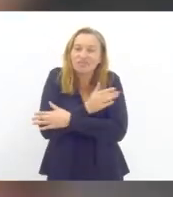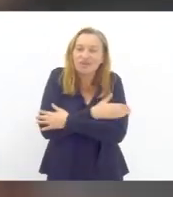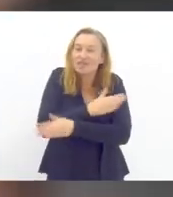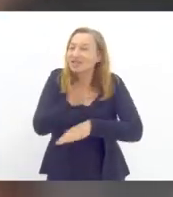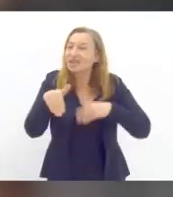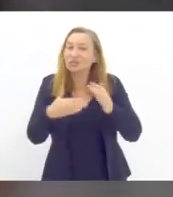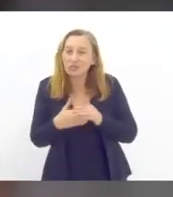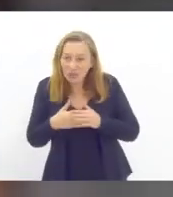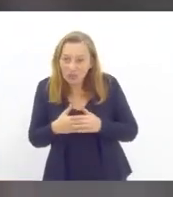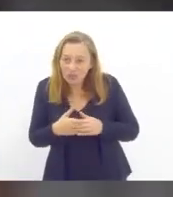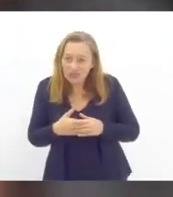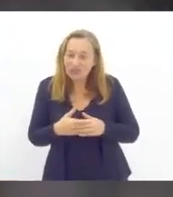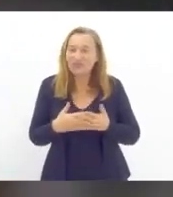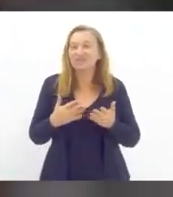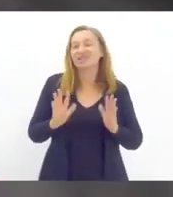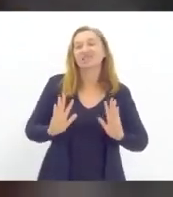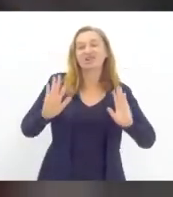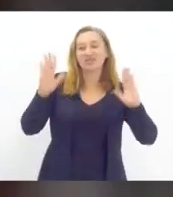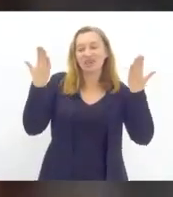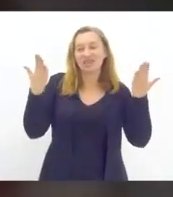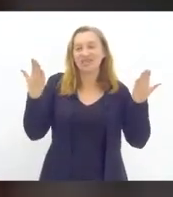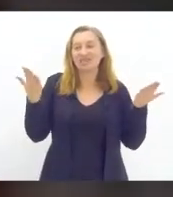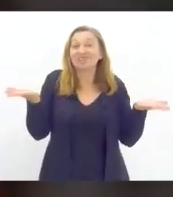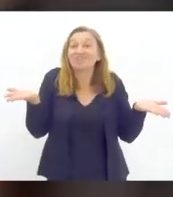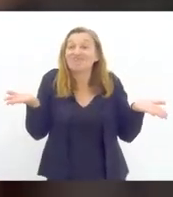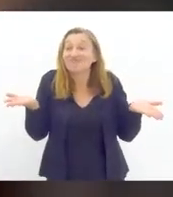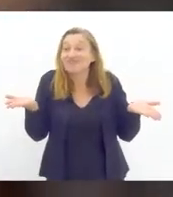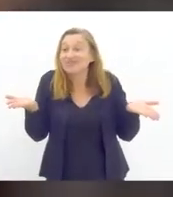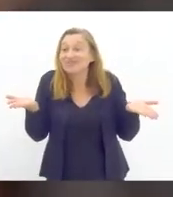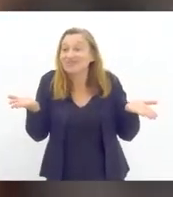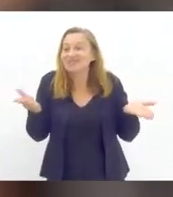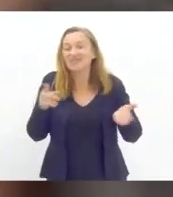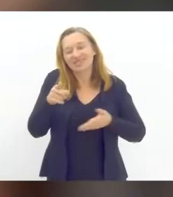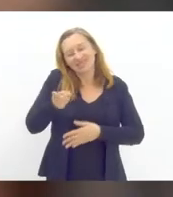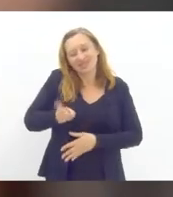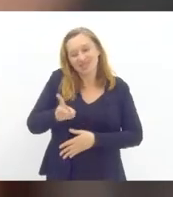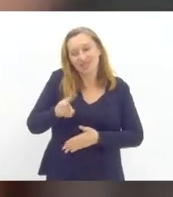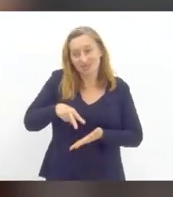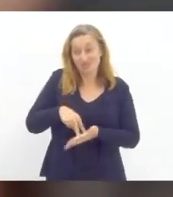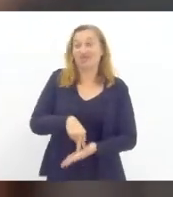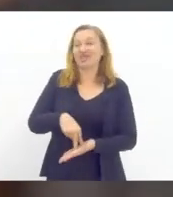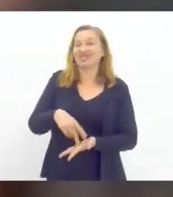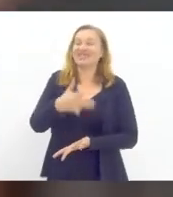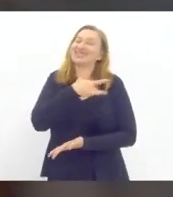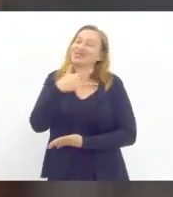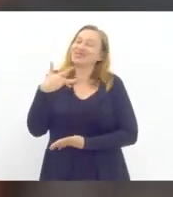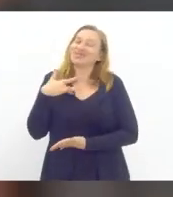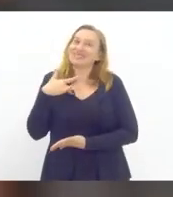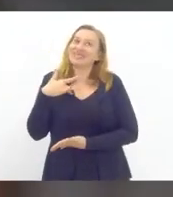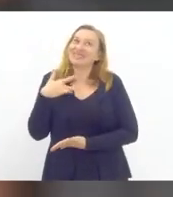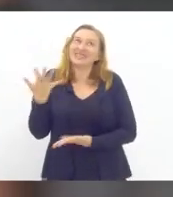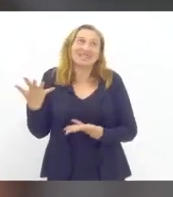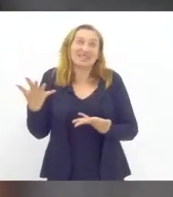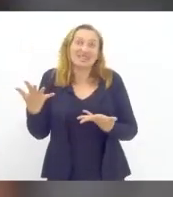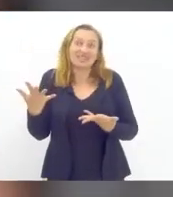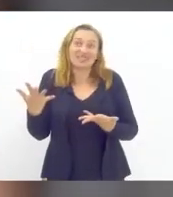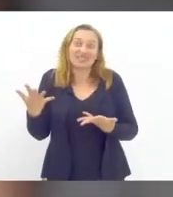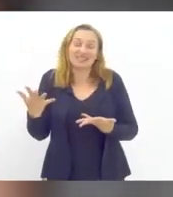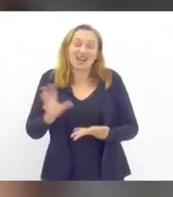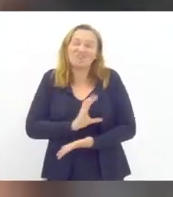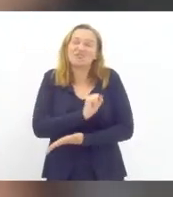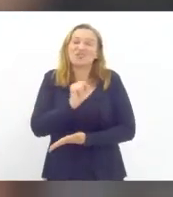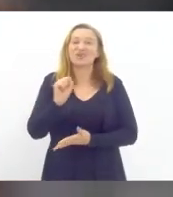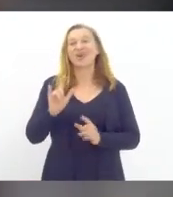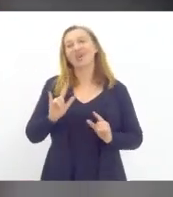que estão nesse evento E que você continue firme com muita saúde e com muita muita amor